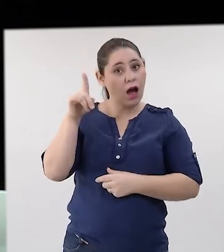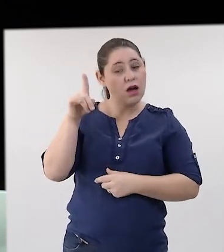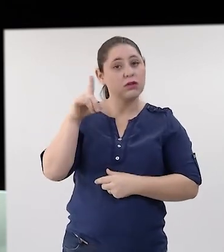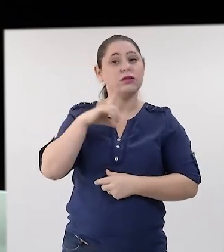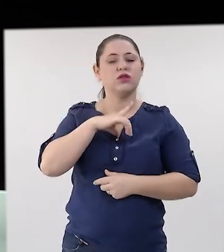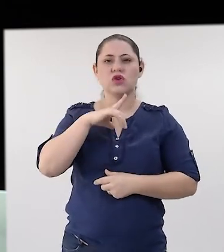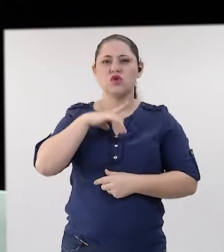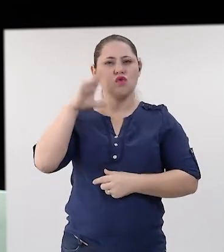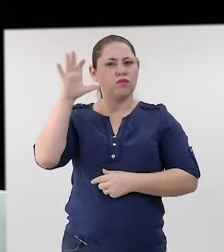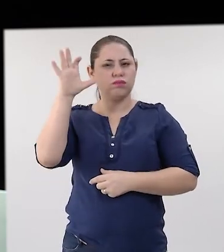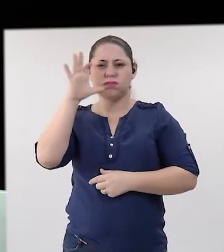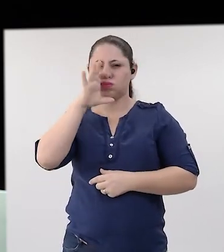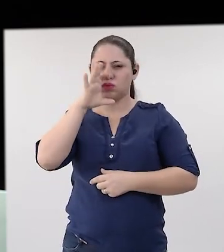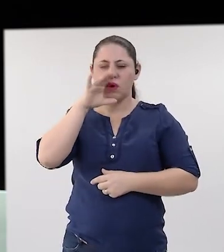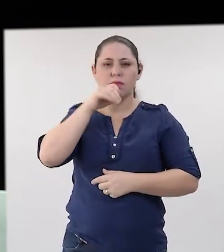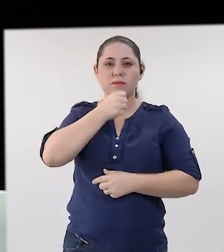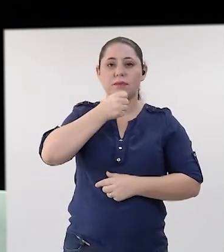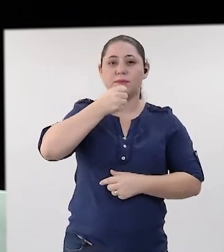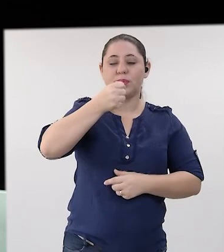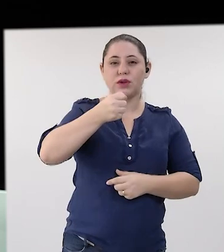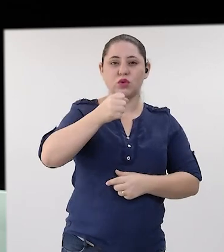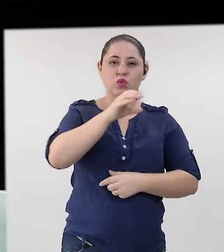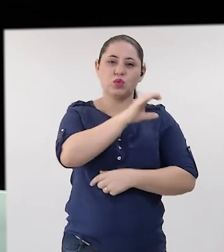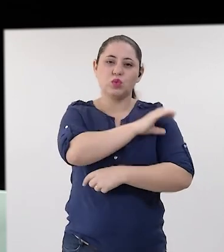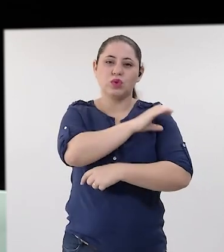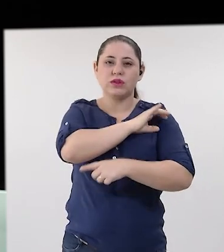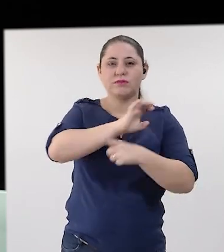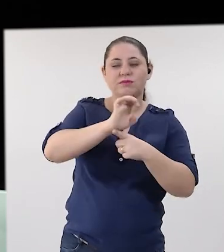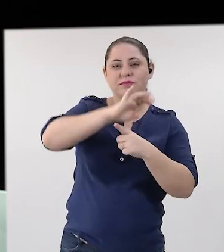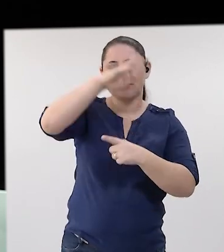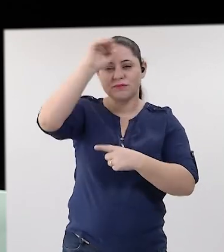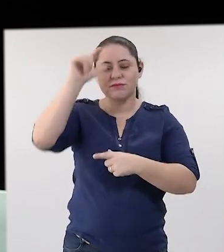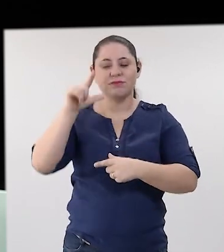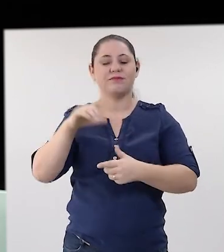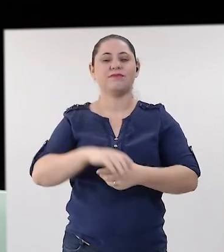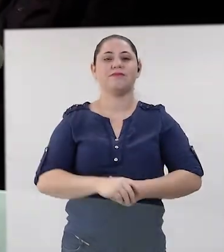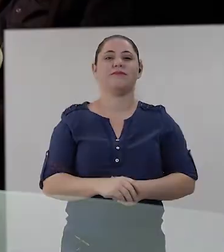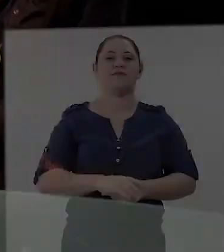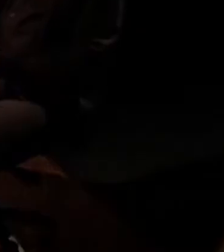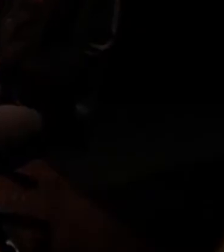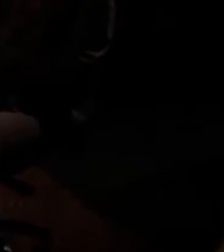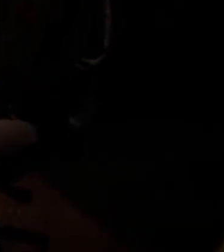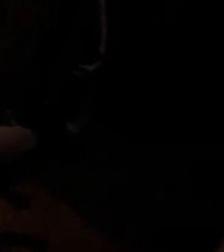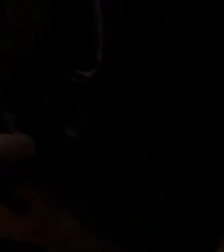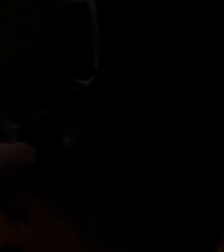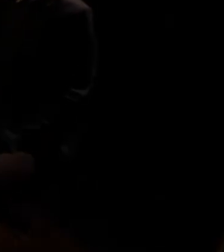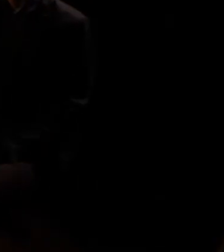você confere todas as outras entrevistas com pesquisadores sul-mato-grossenses. Tchau!